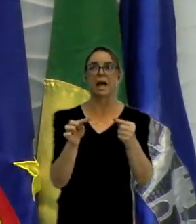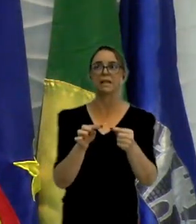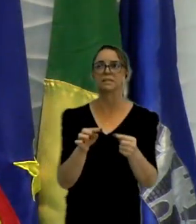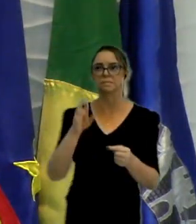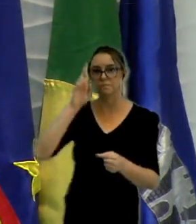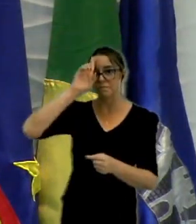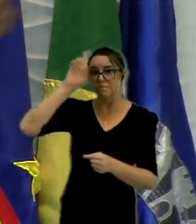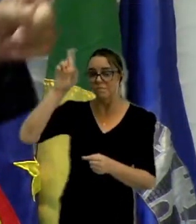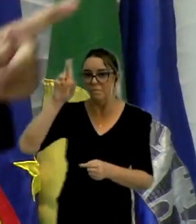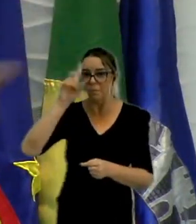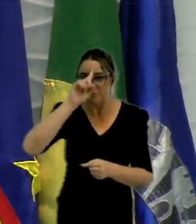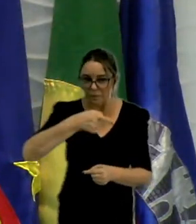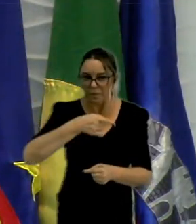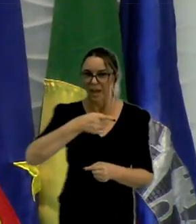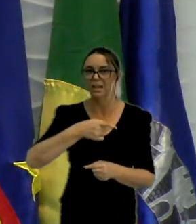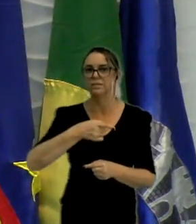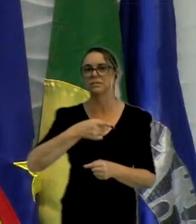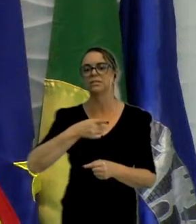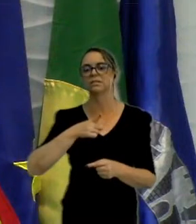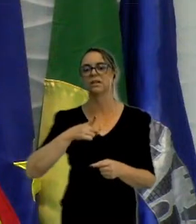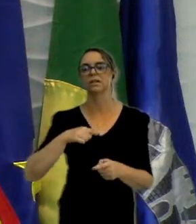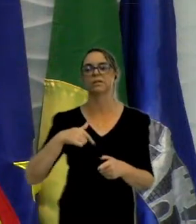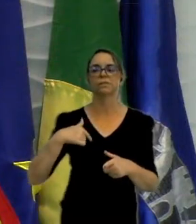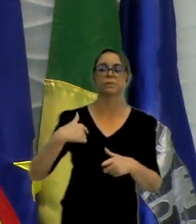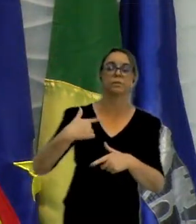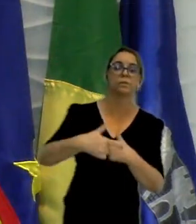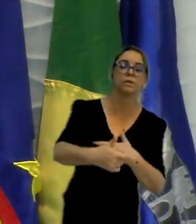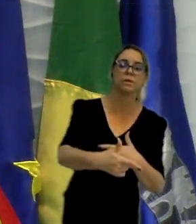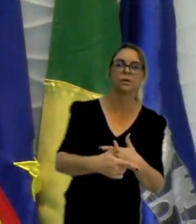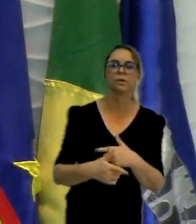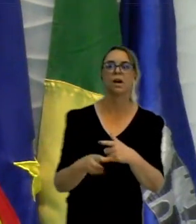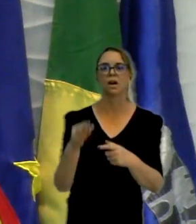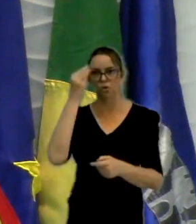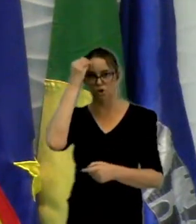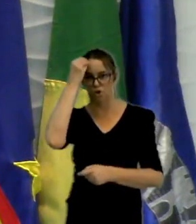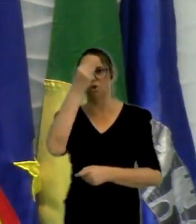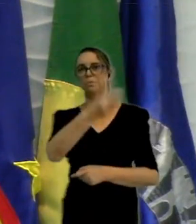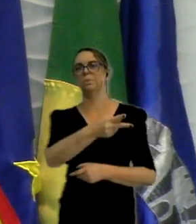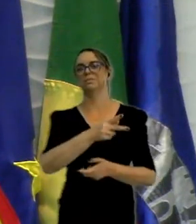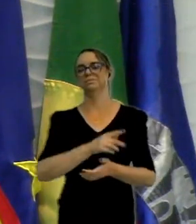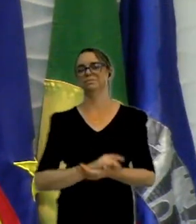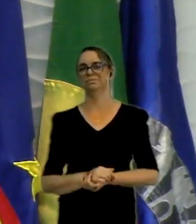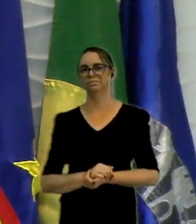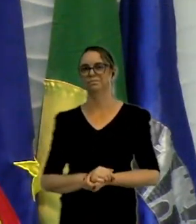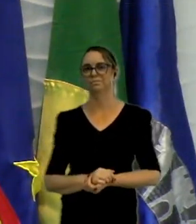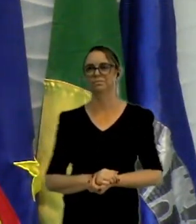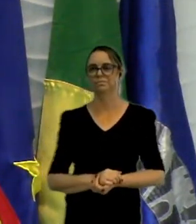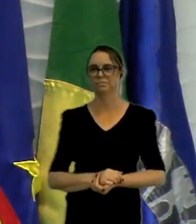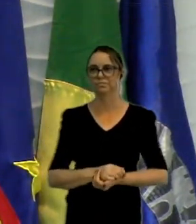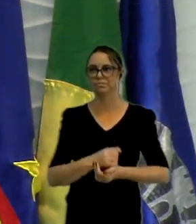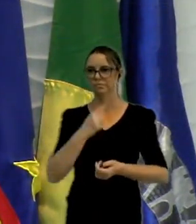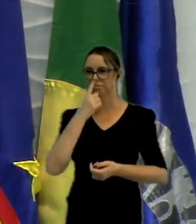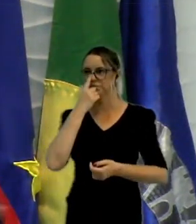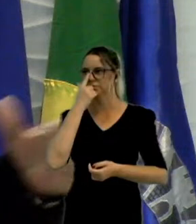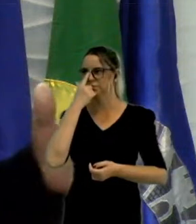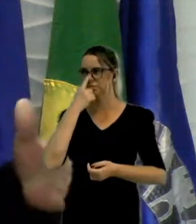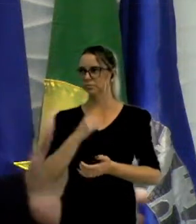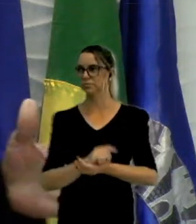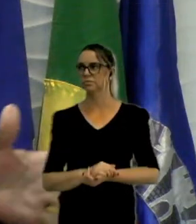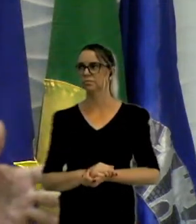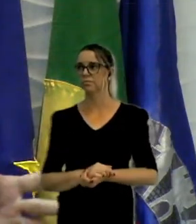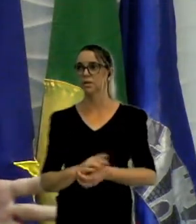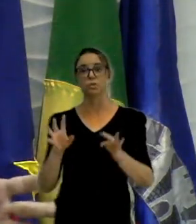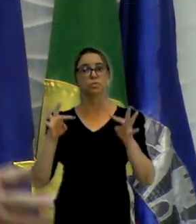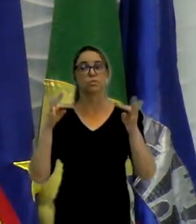compensa é quem tem culpa. Quem dirige a compensa é quem tem culpa. Todo mundo